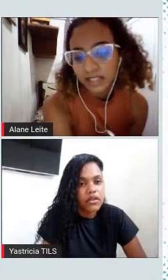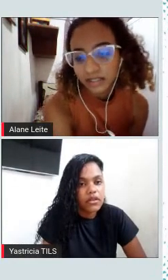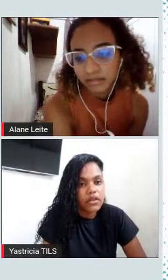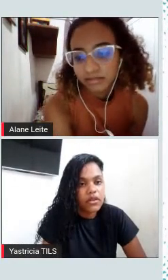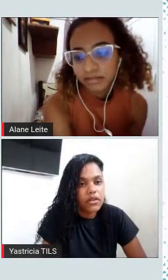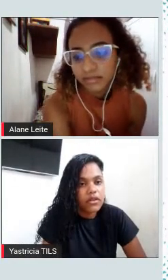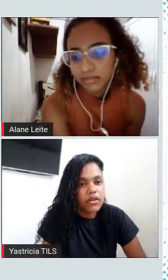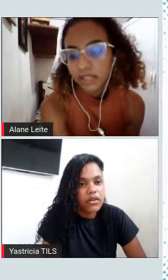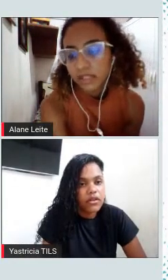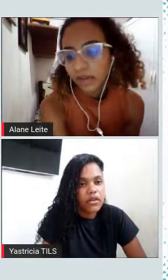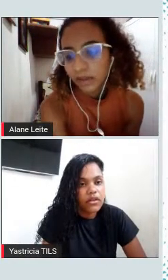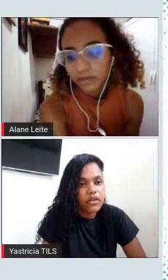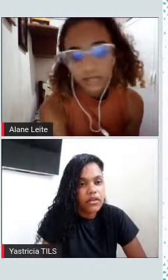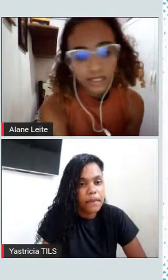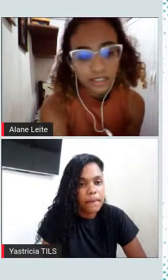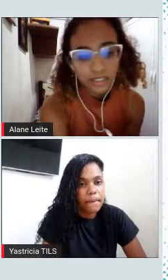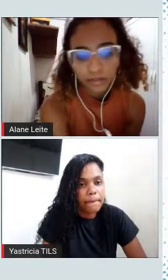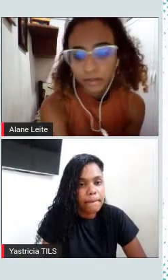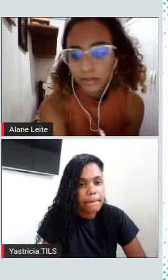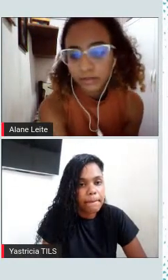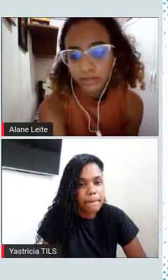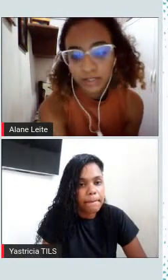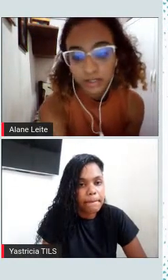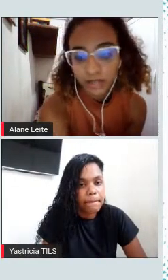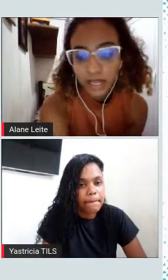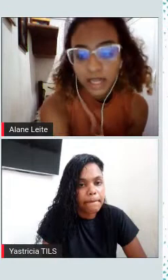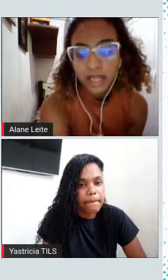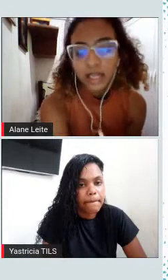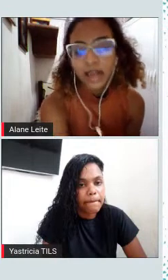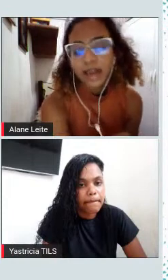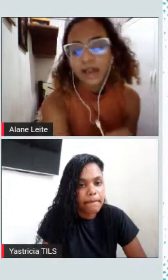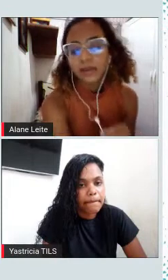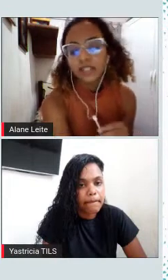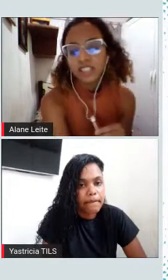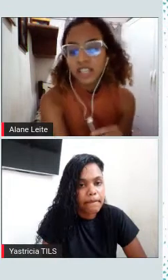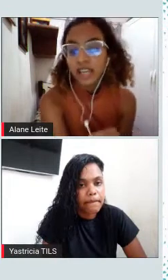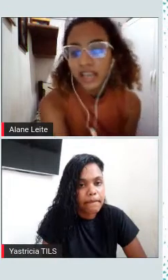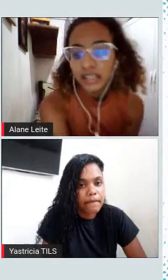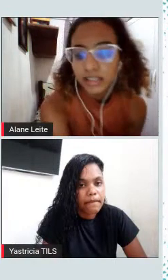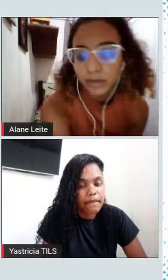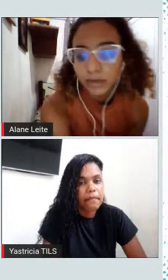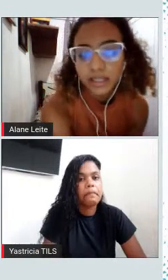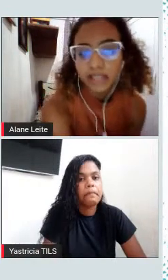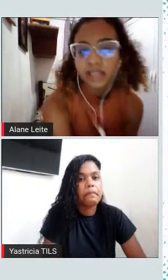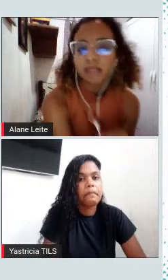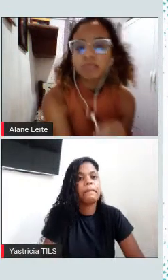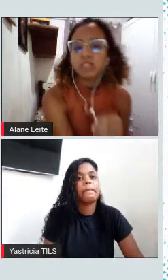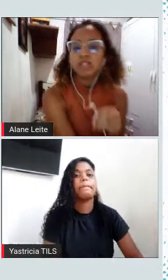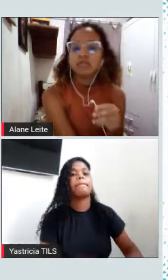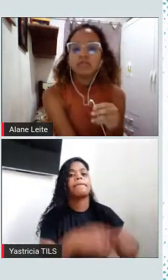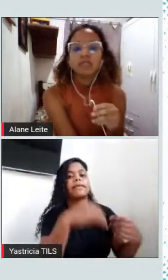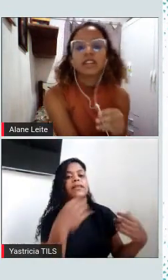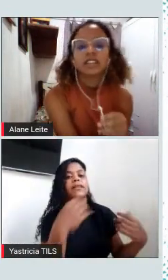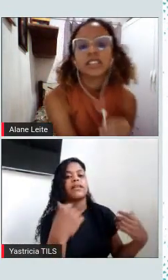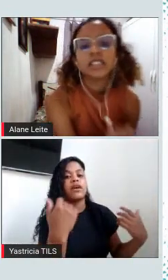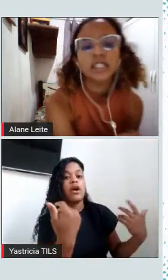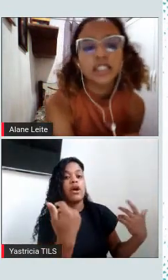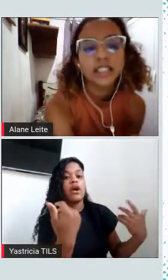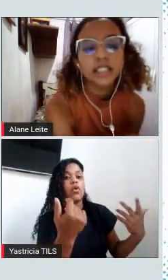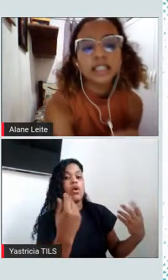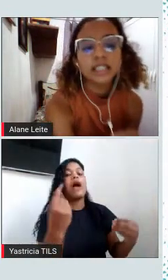No terceiro. O terceiro é 1, tá, gente? É fenômeno físico. Quando a gente aquece uma panela de alumínio,